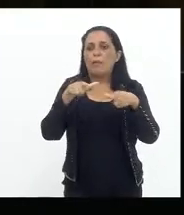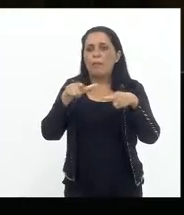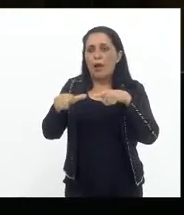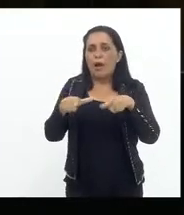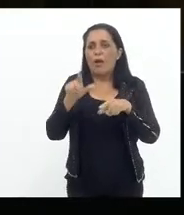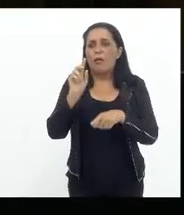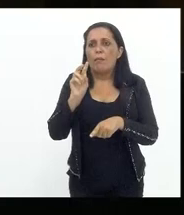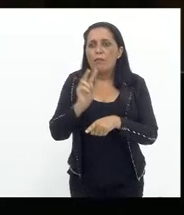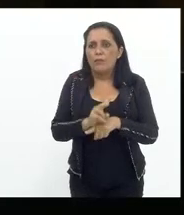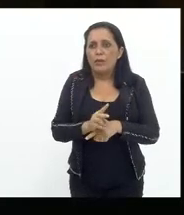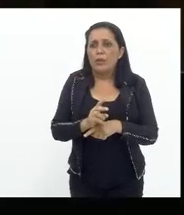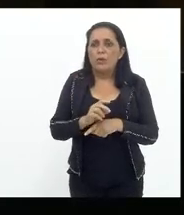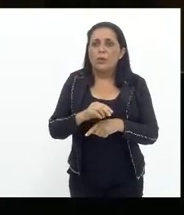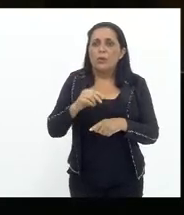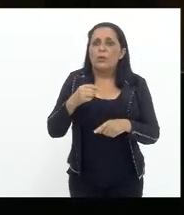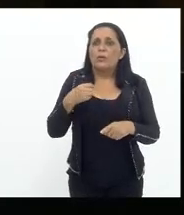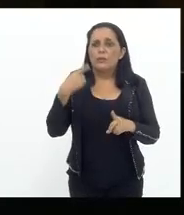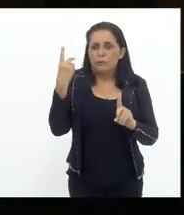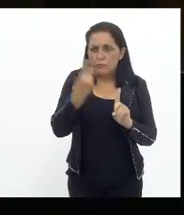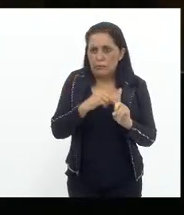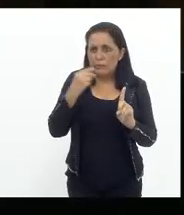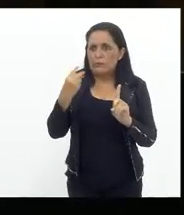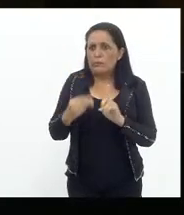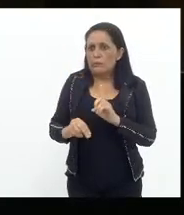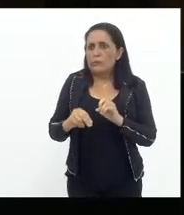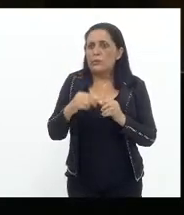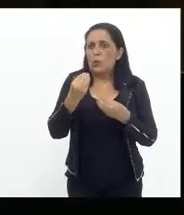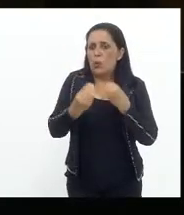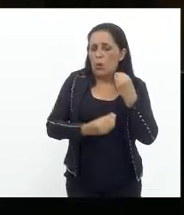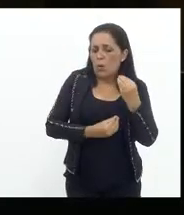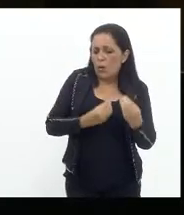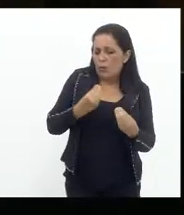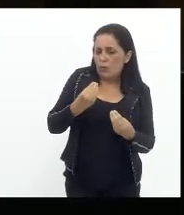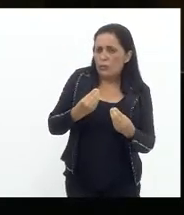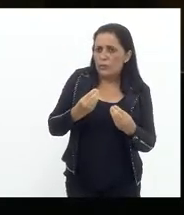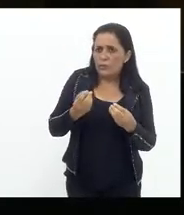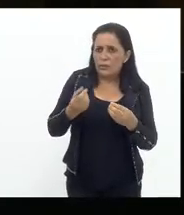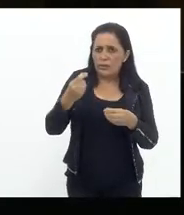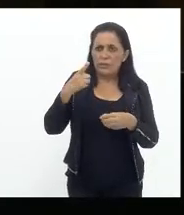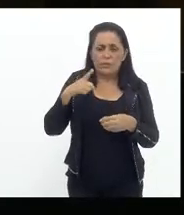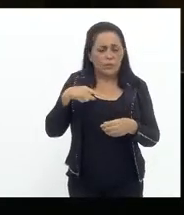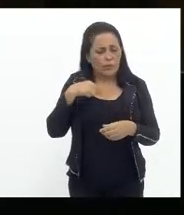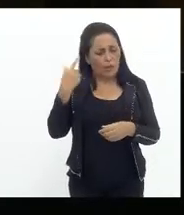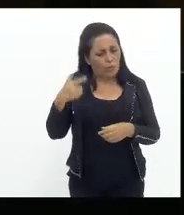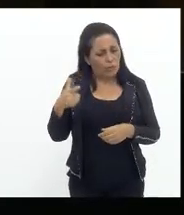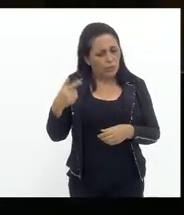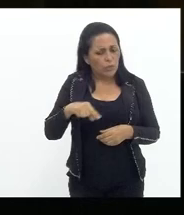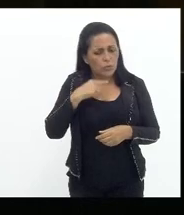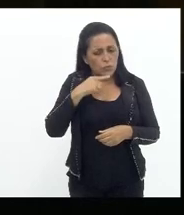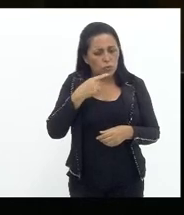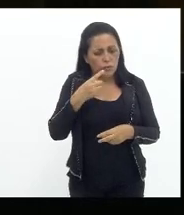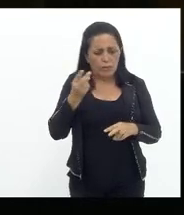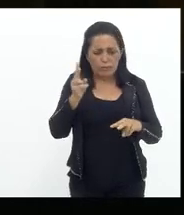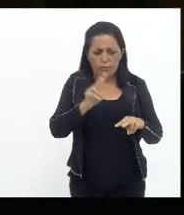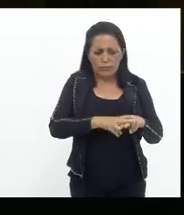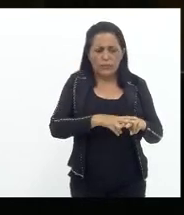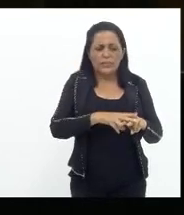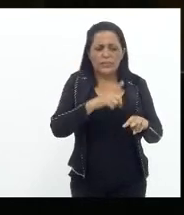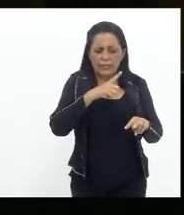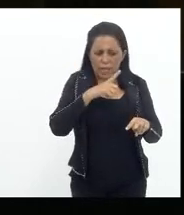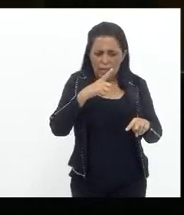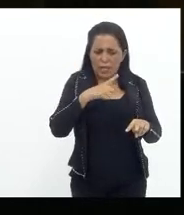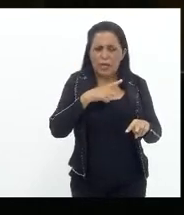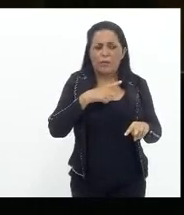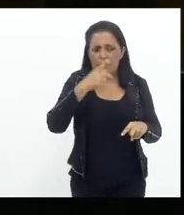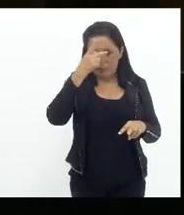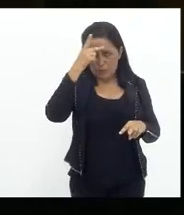prevenção e combate à tortura, não tenho dúvida de que dentro dos cárceres hoje também são